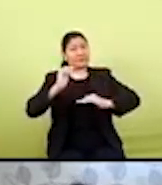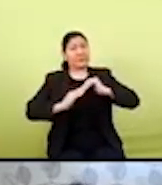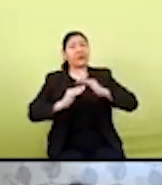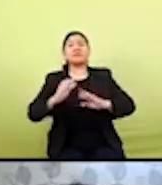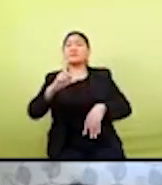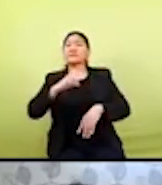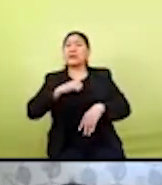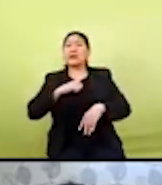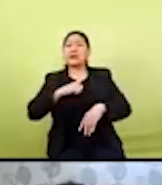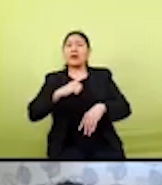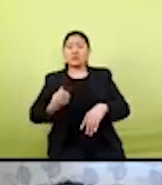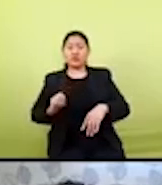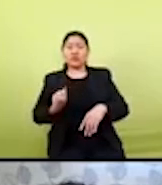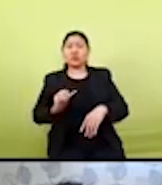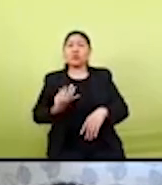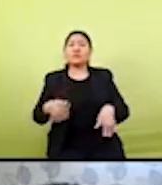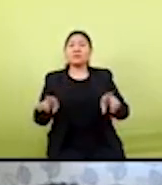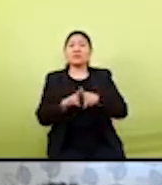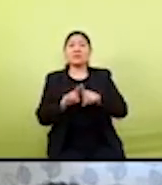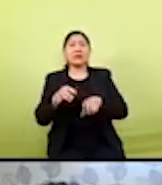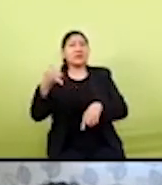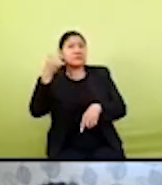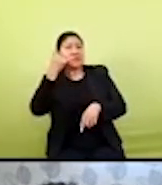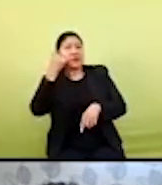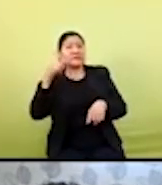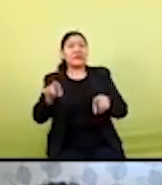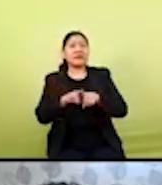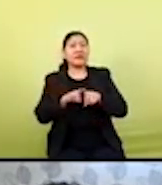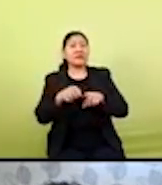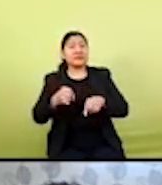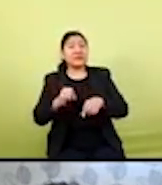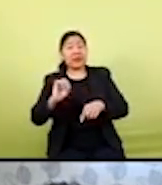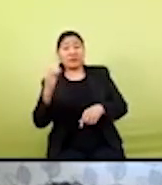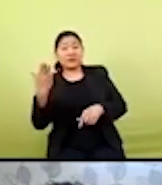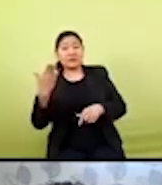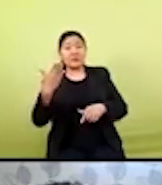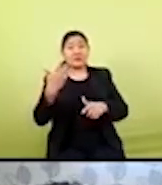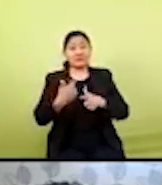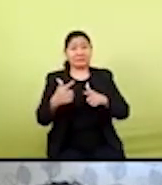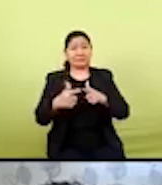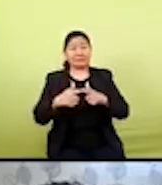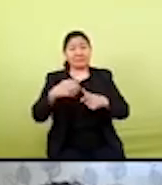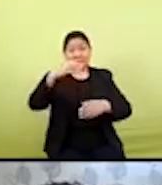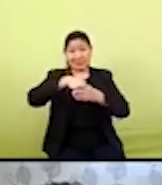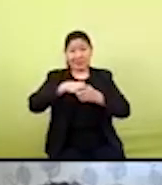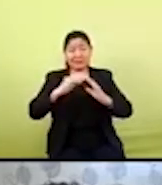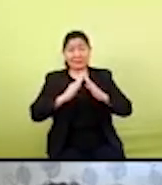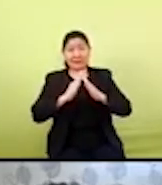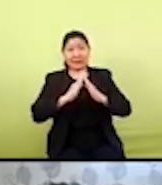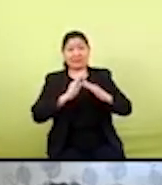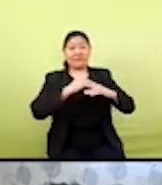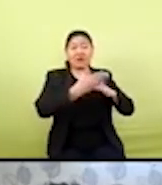acesso a esses canais, né, para que possam divulgar e oferecer também quando souberem de alguma